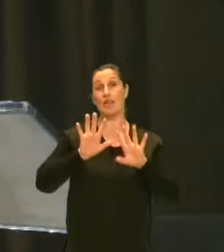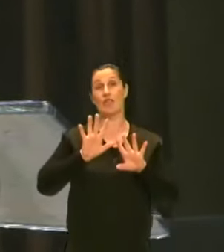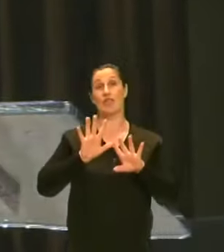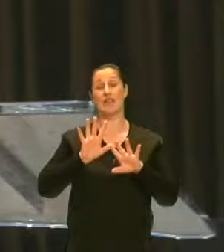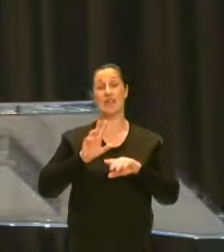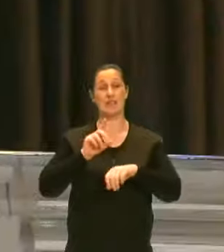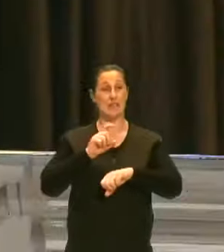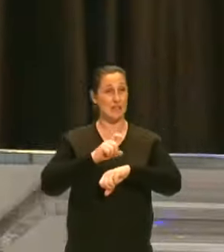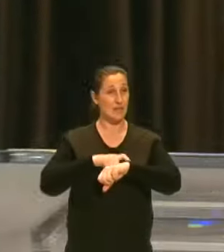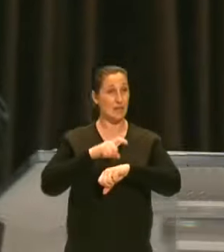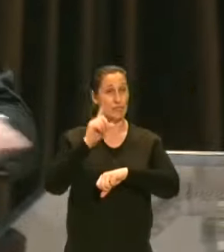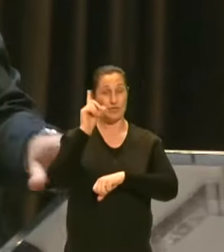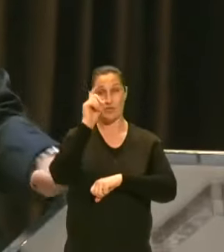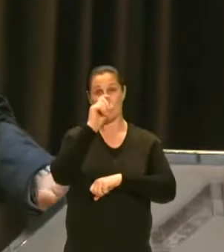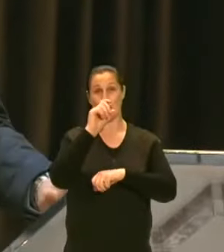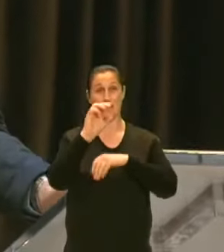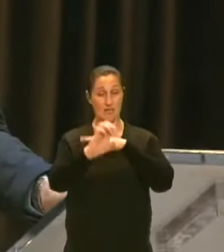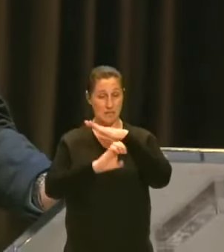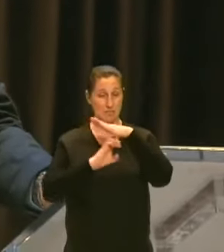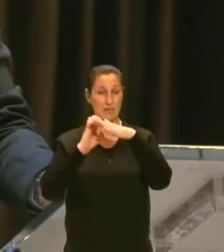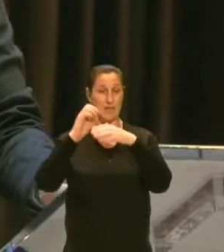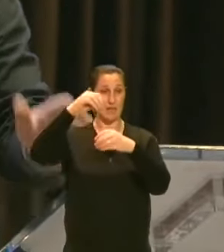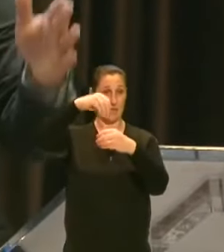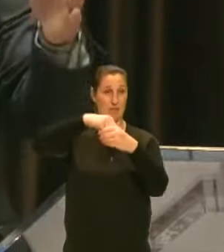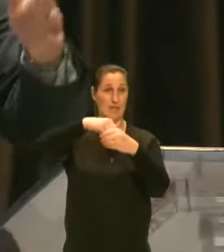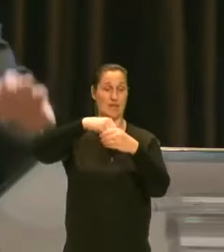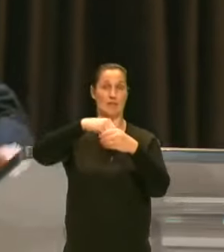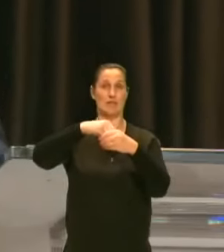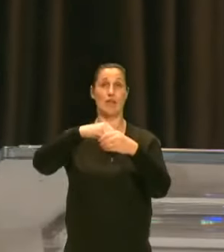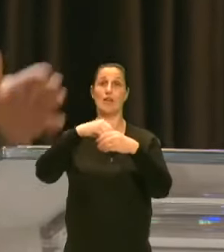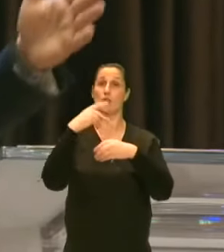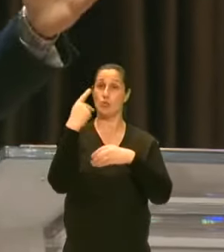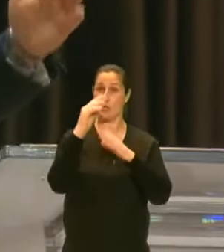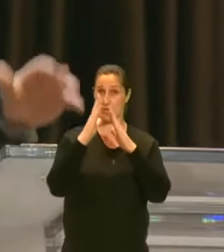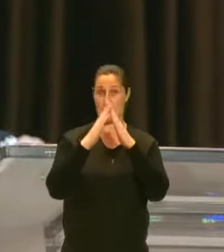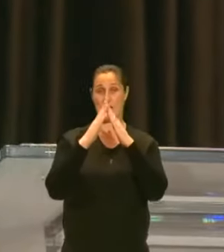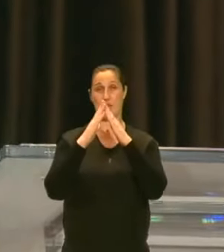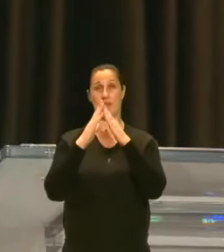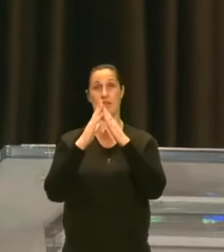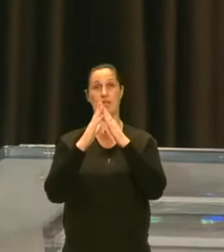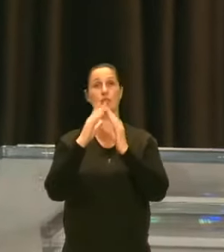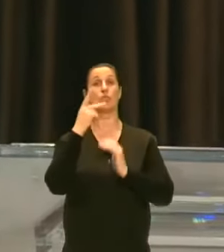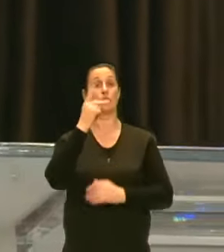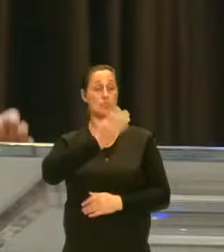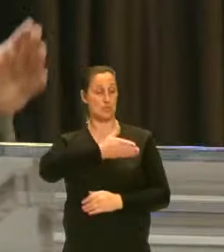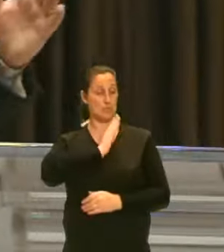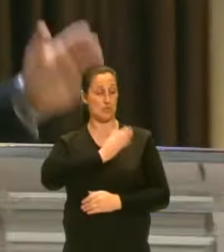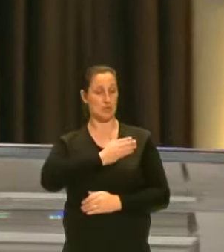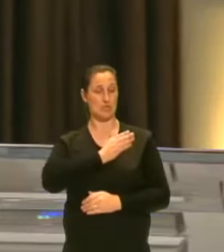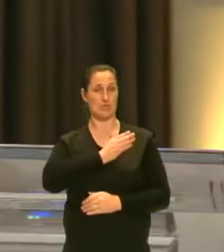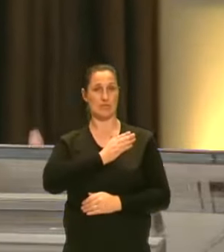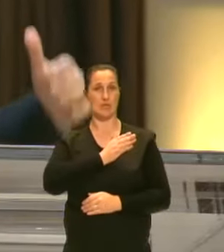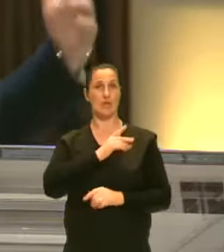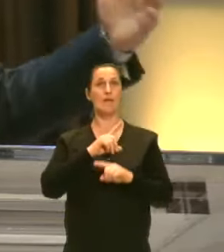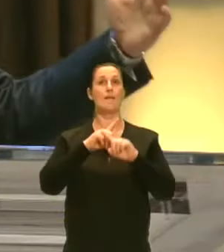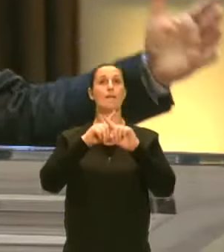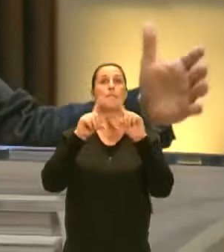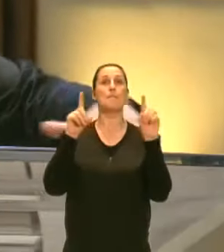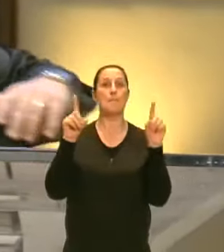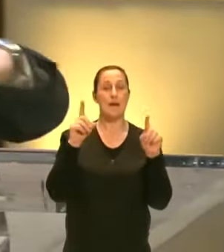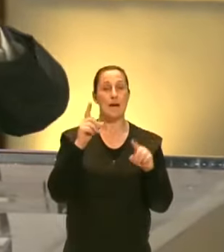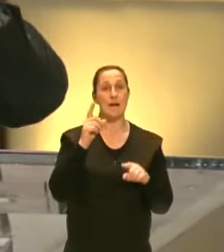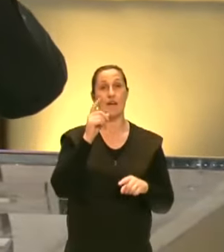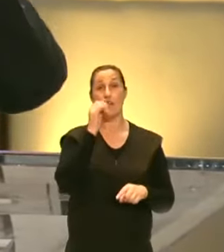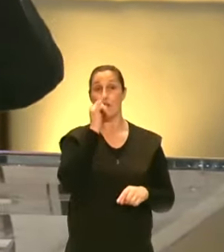momentos difíceis na tua empresa, na tua casa, no teu coração. Mas eu quero te convidar, eleve os